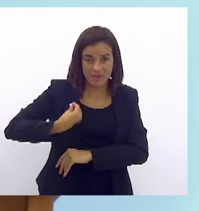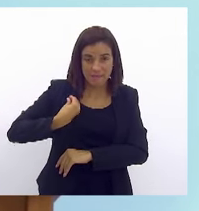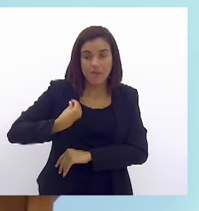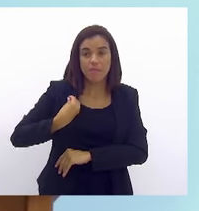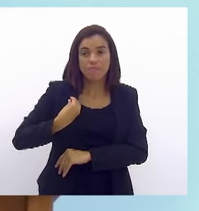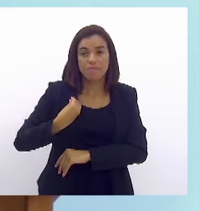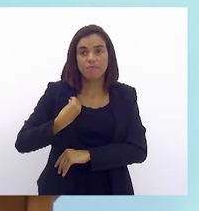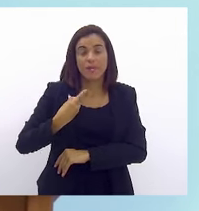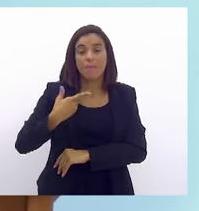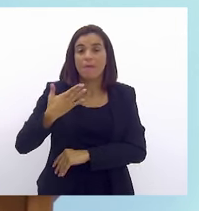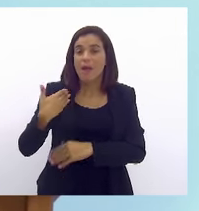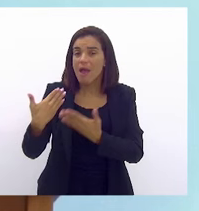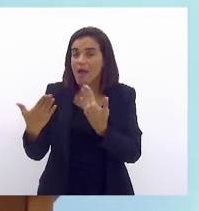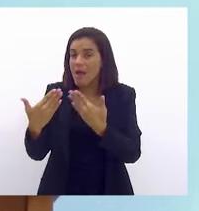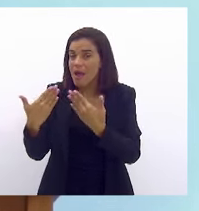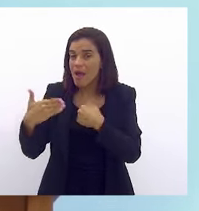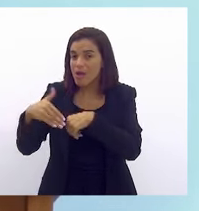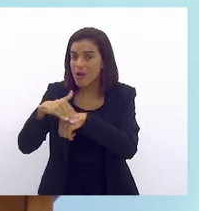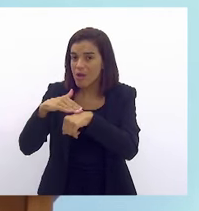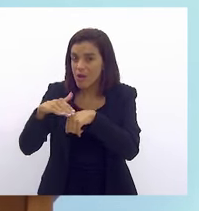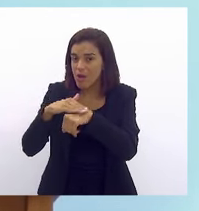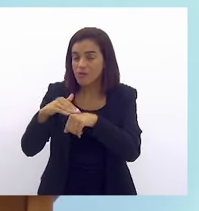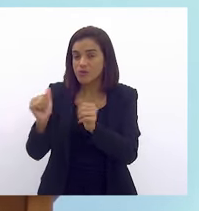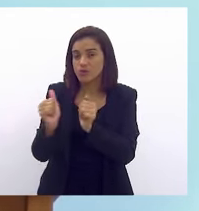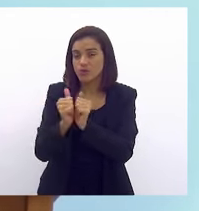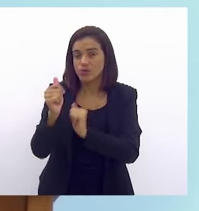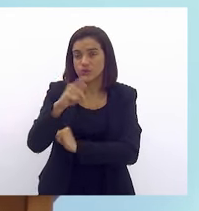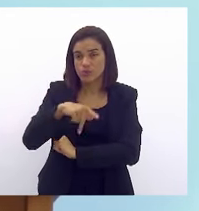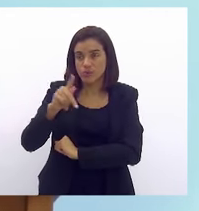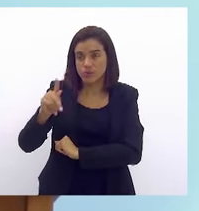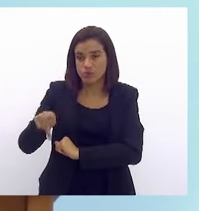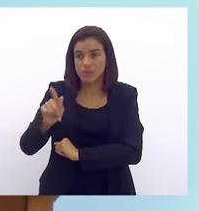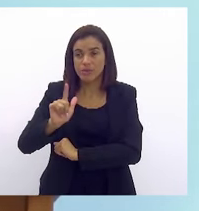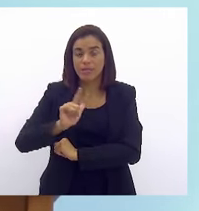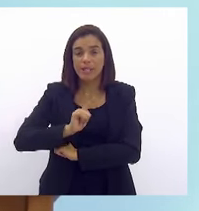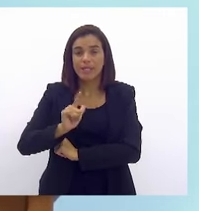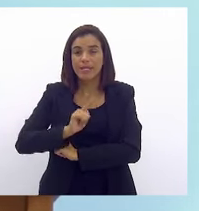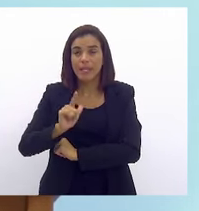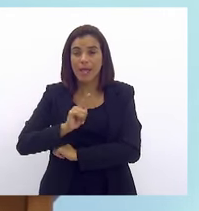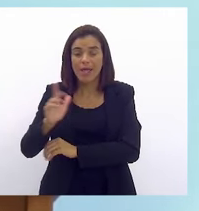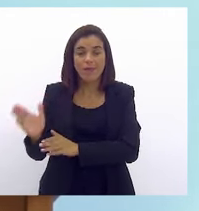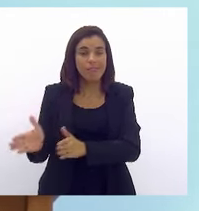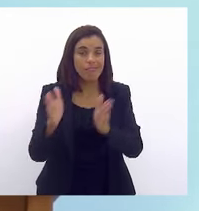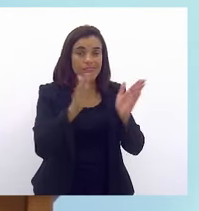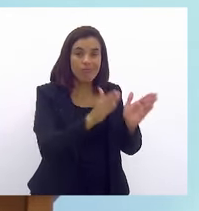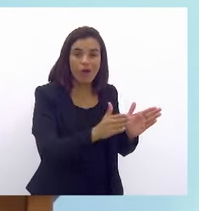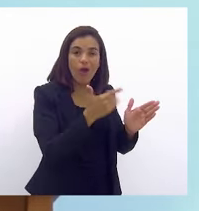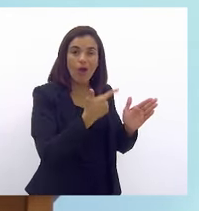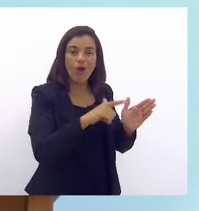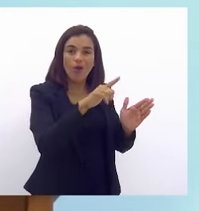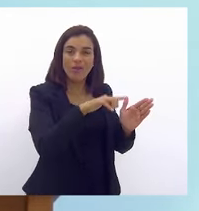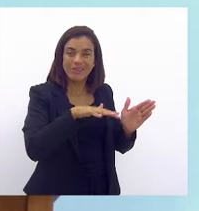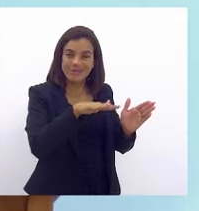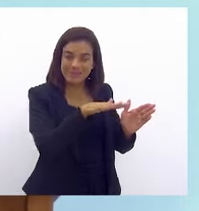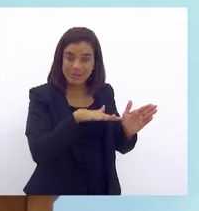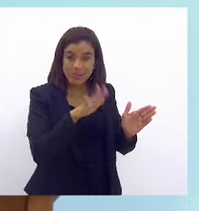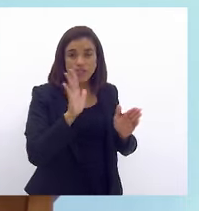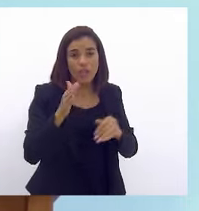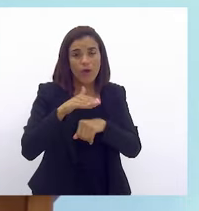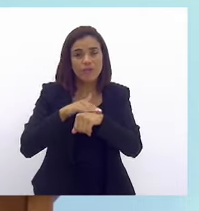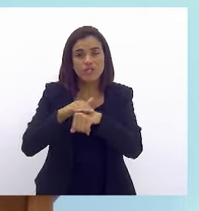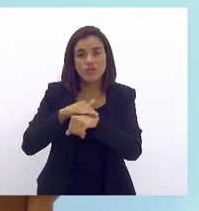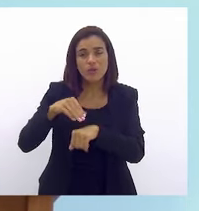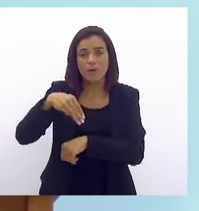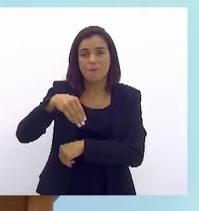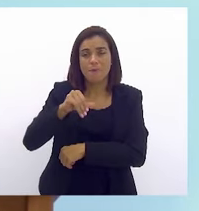para conversar com professores que têm o lado B. A gente já conversou, inclusive, com a Miriam Crapez, que foi